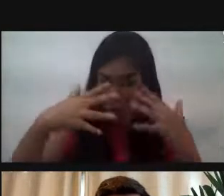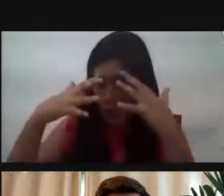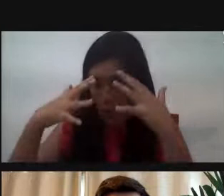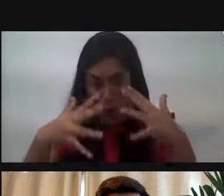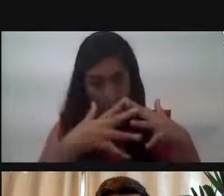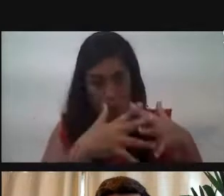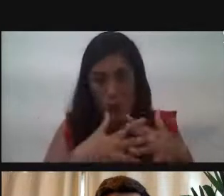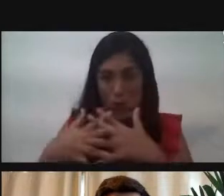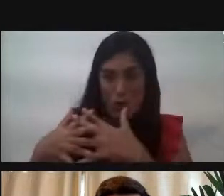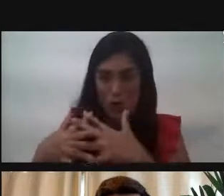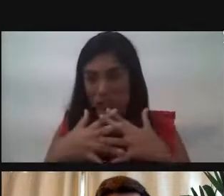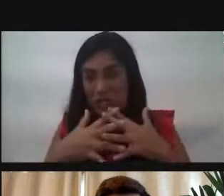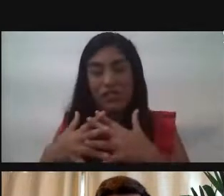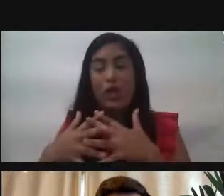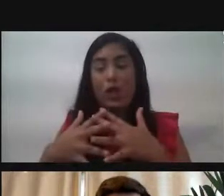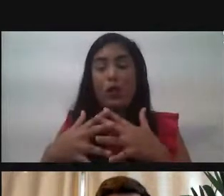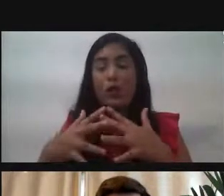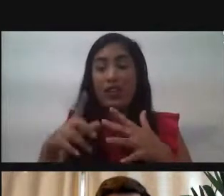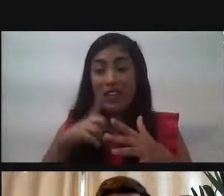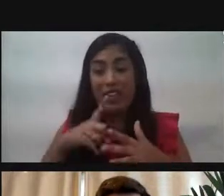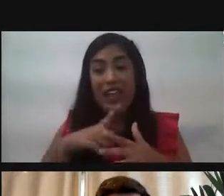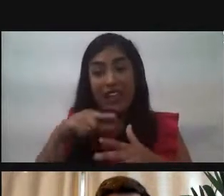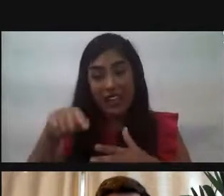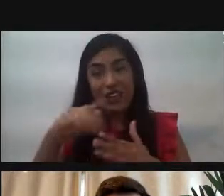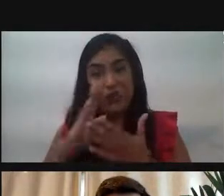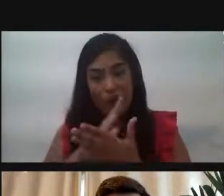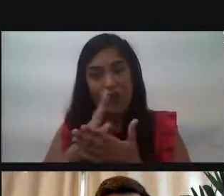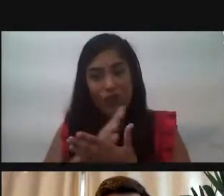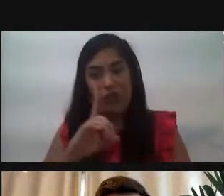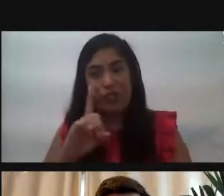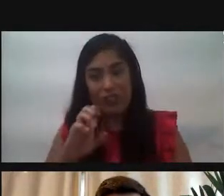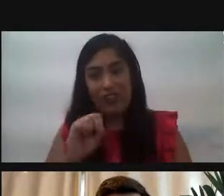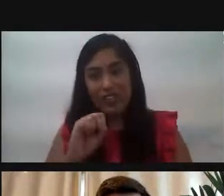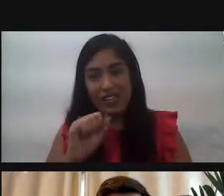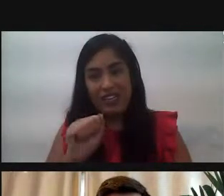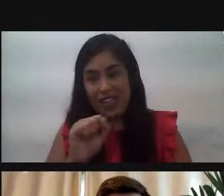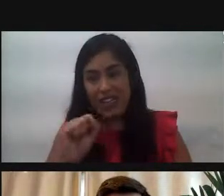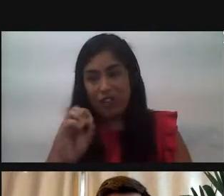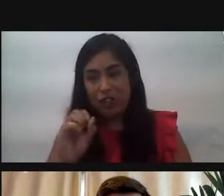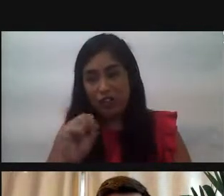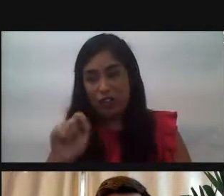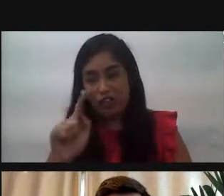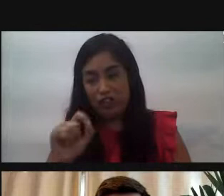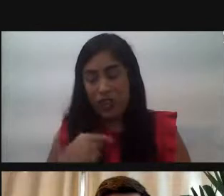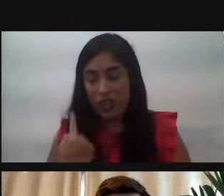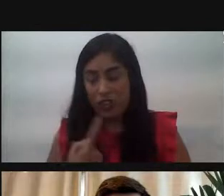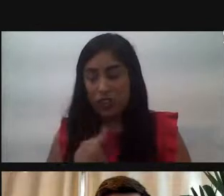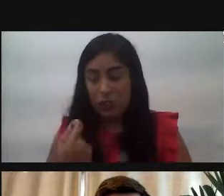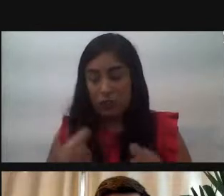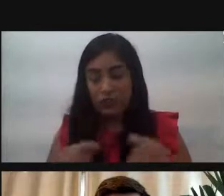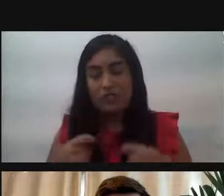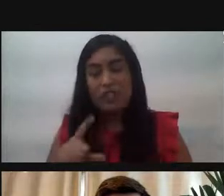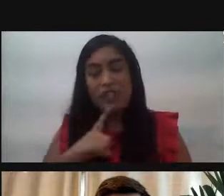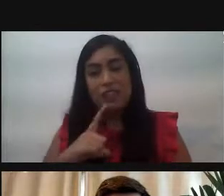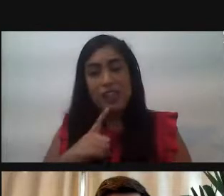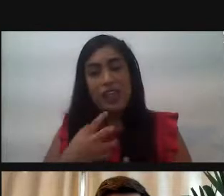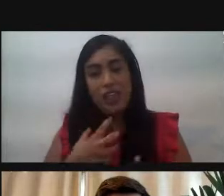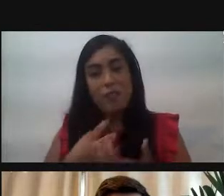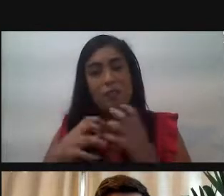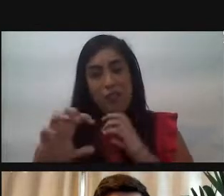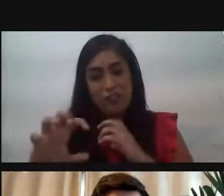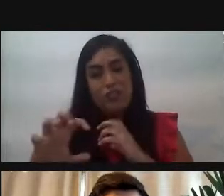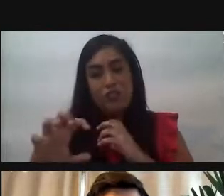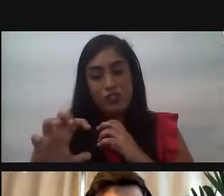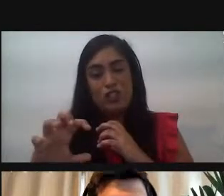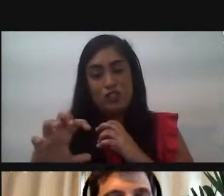que existem dentro do livro, das perspectivas que a gente vai ter, essa empatia, não do conteúdo em si, se você